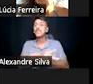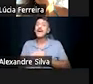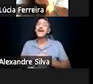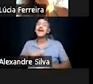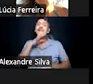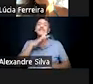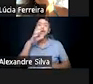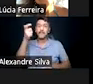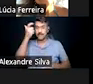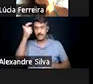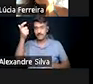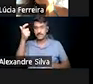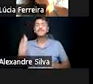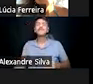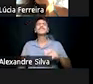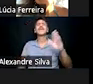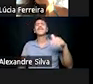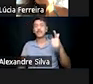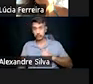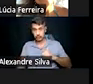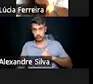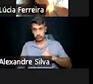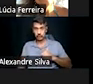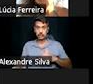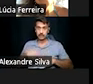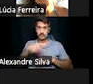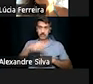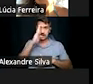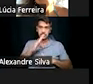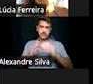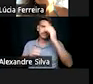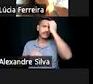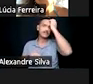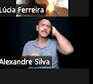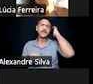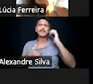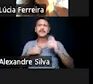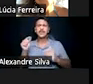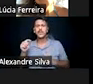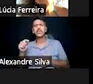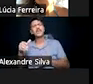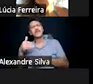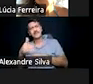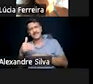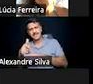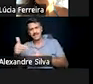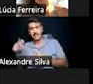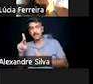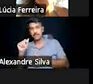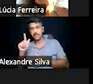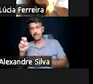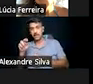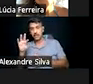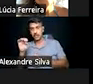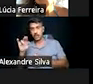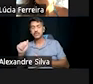animais. E aí nós temos hoje no país uma relação muito exótica entre a paleontologia e os